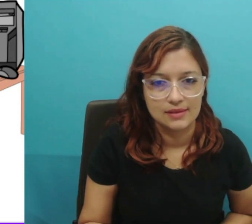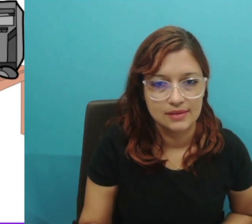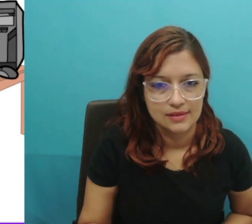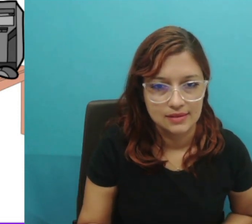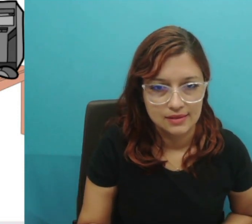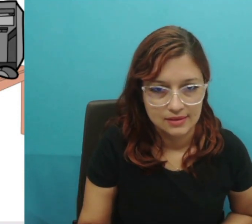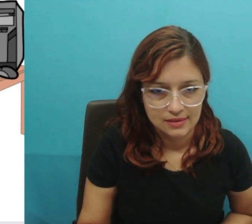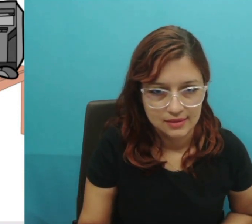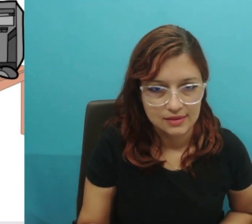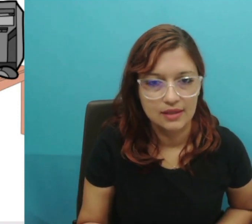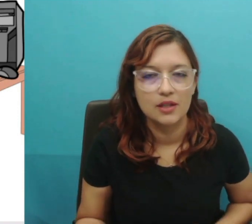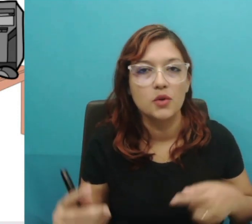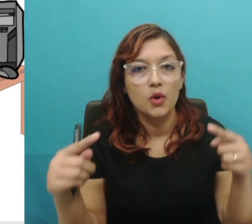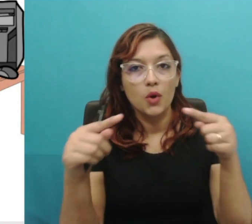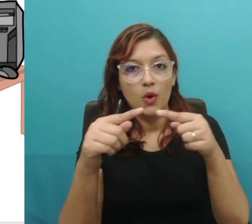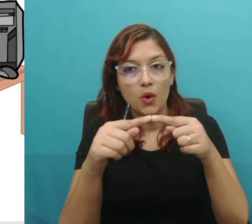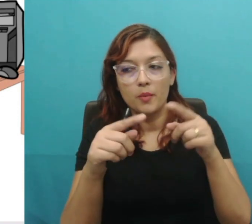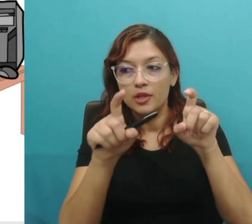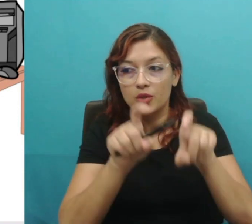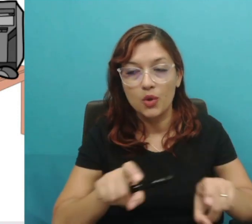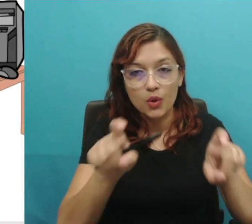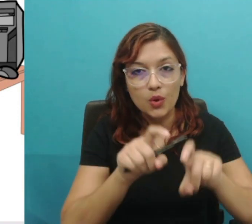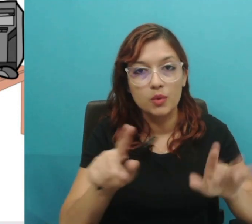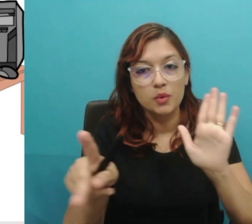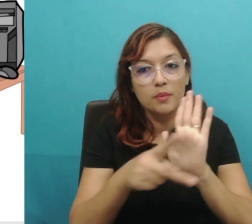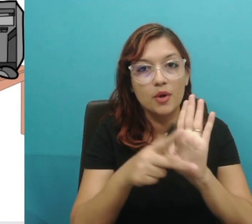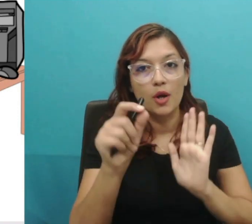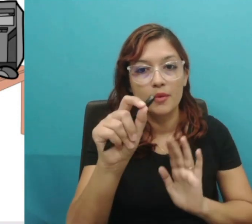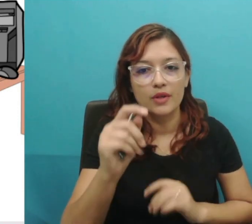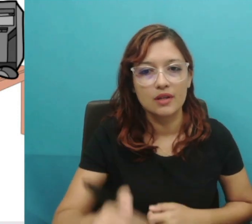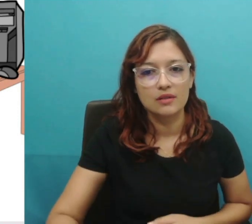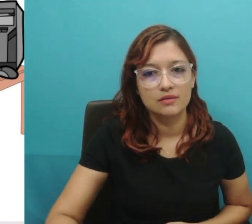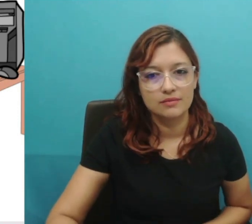Então, se eu digo aquele computador é seu,